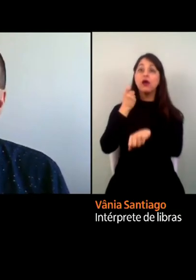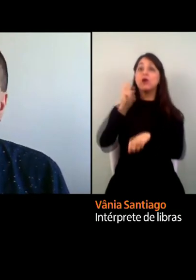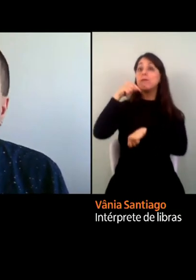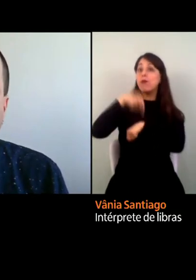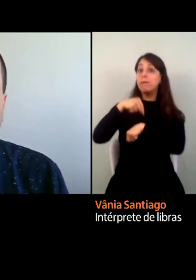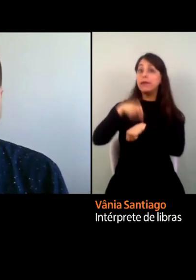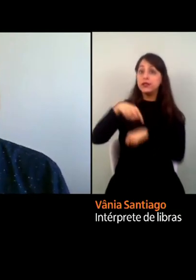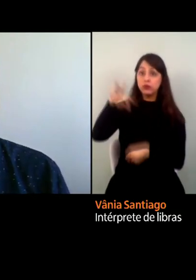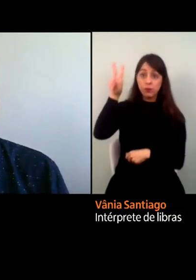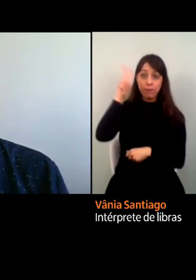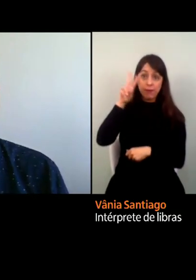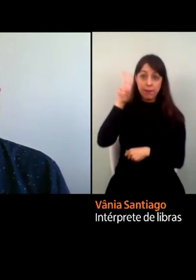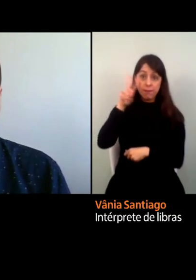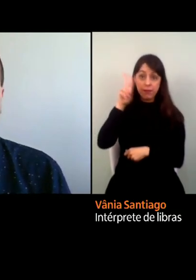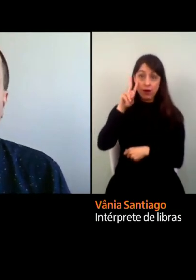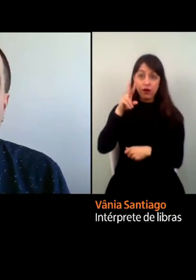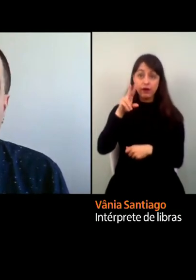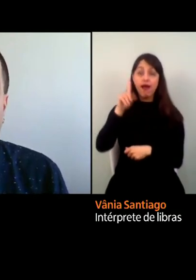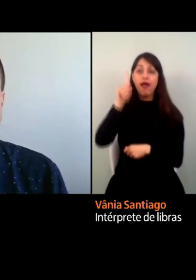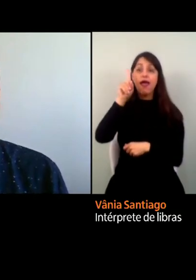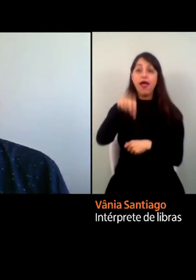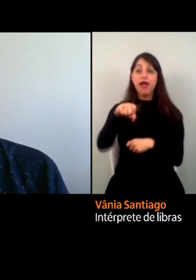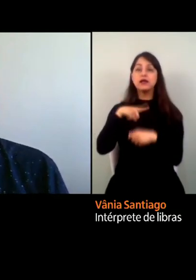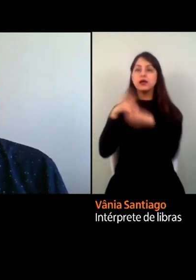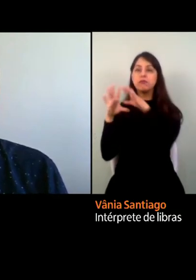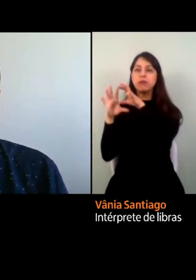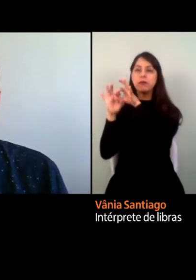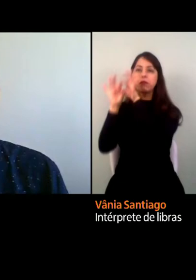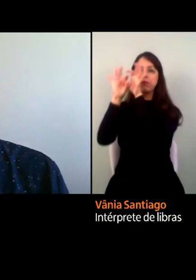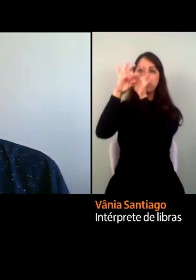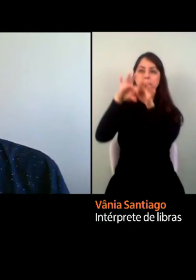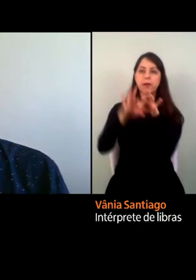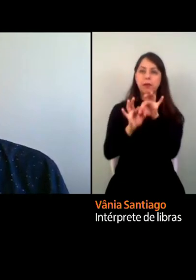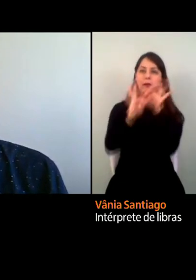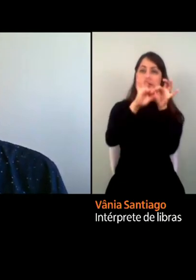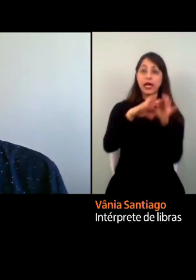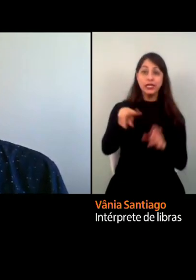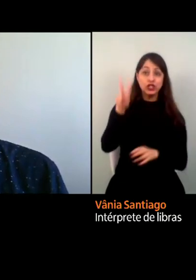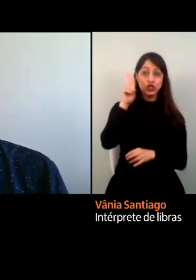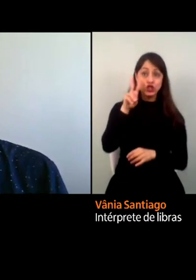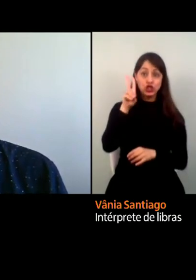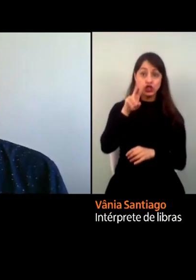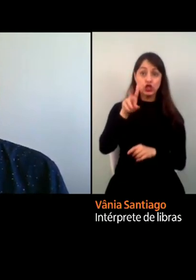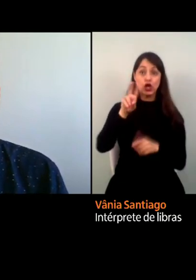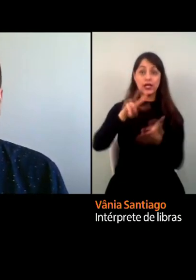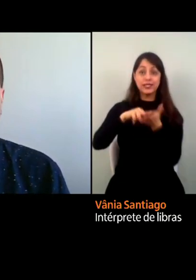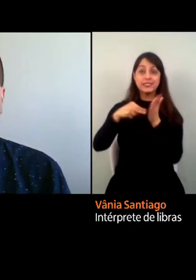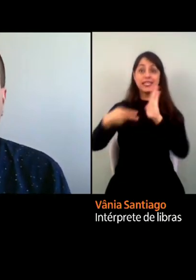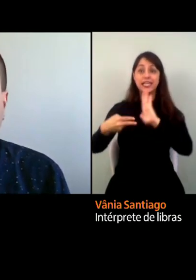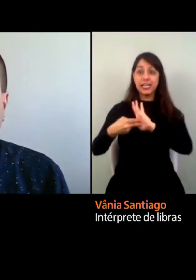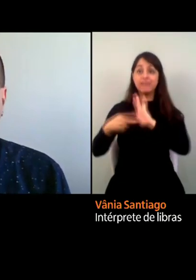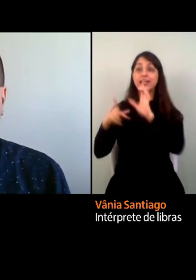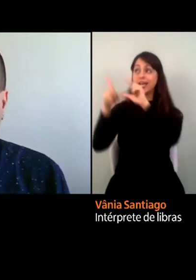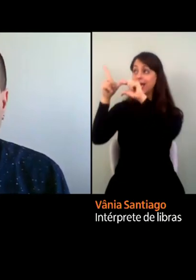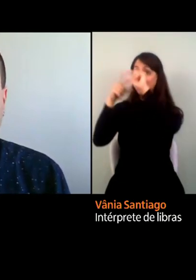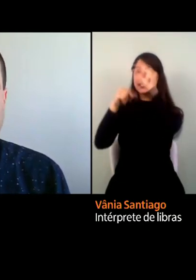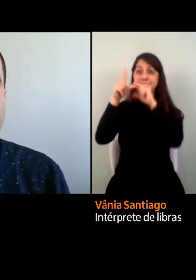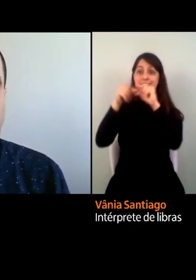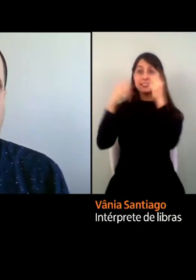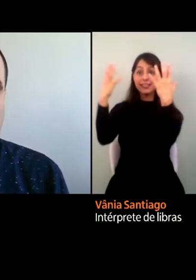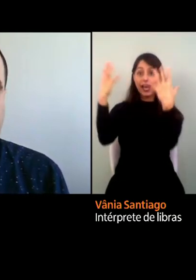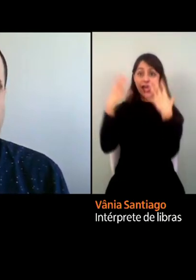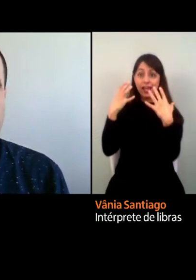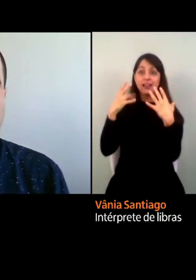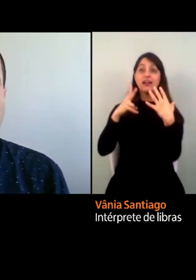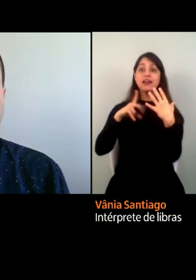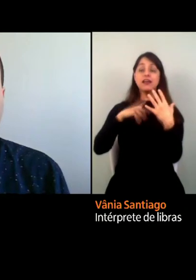memória como constelação, a história como montagem de descontinuidades e citações